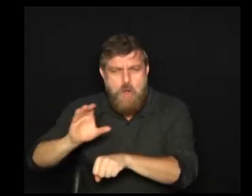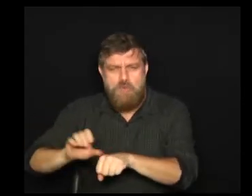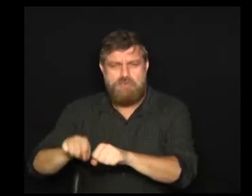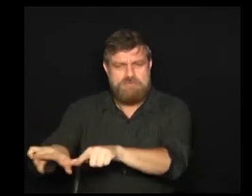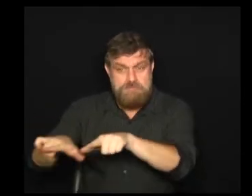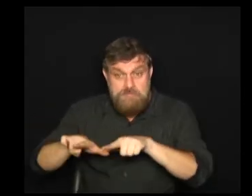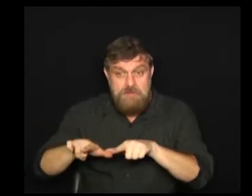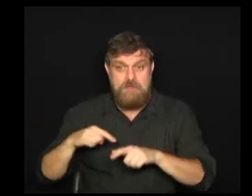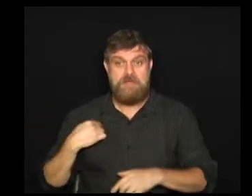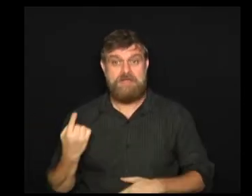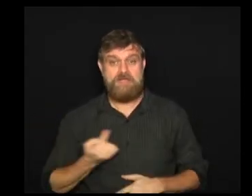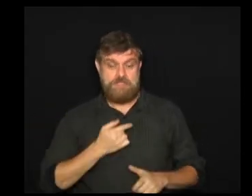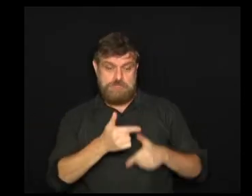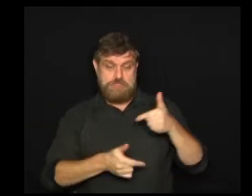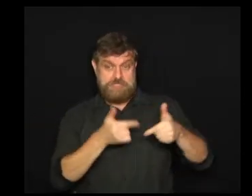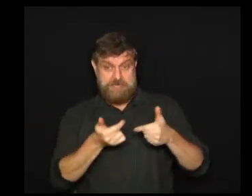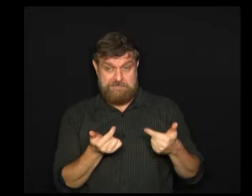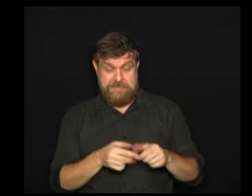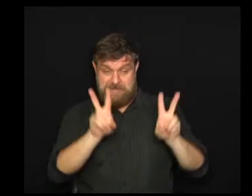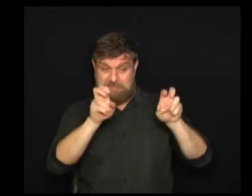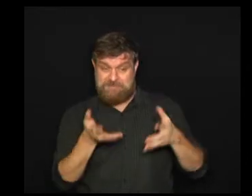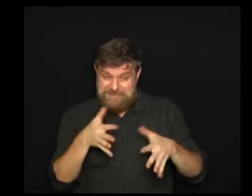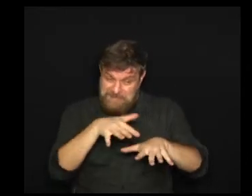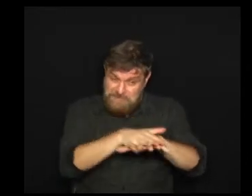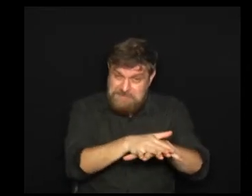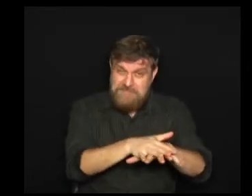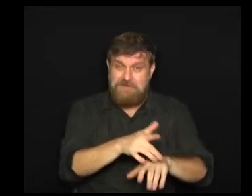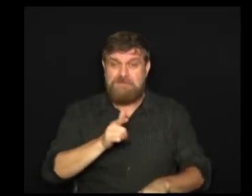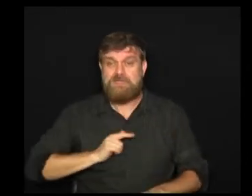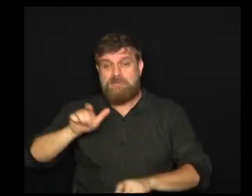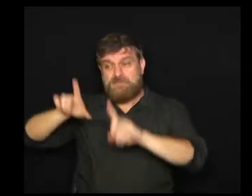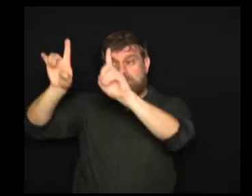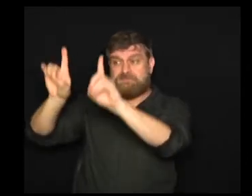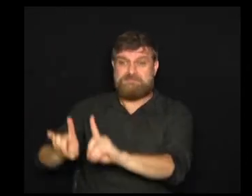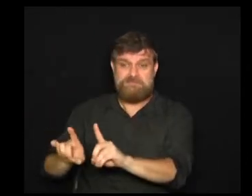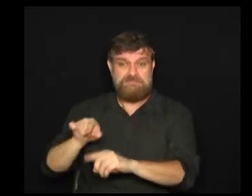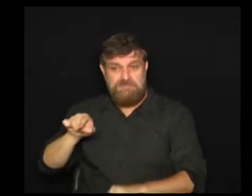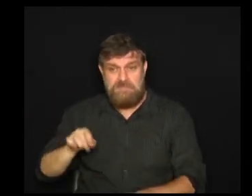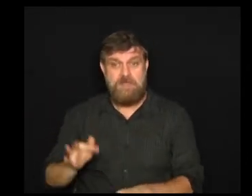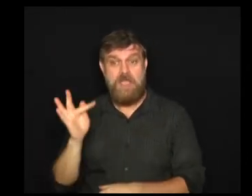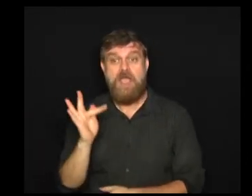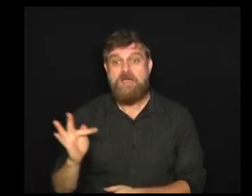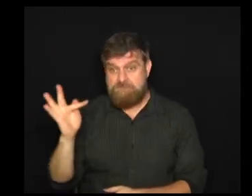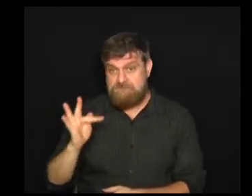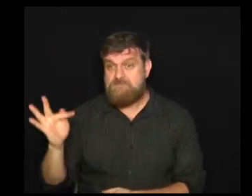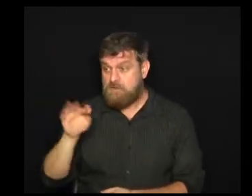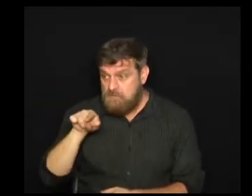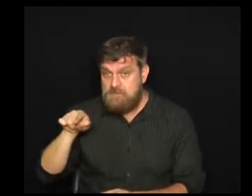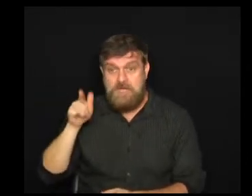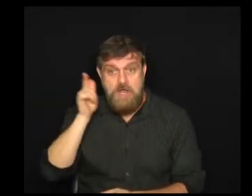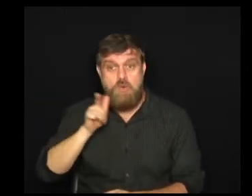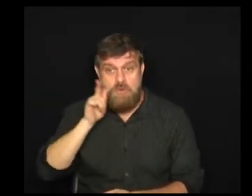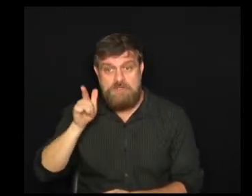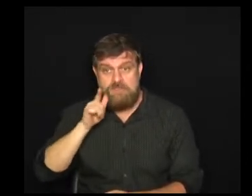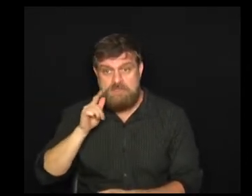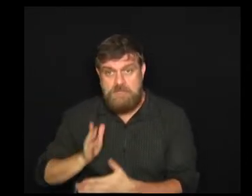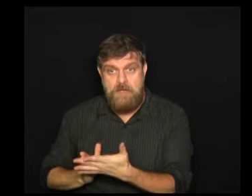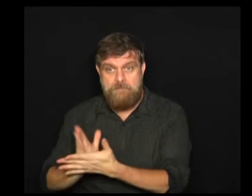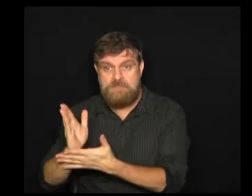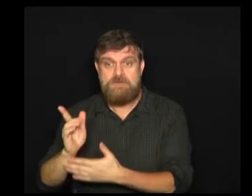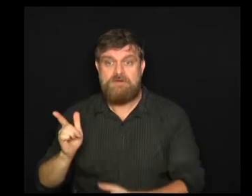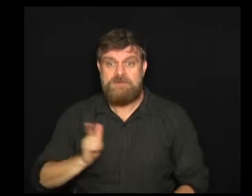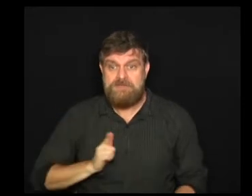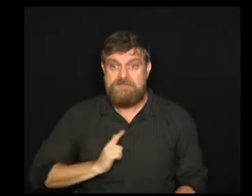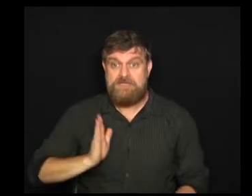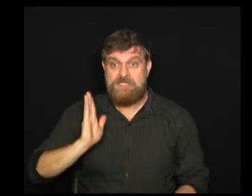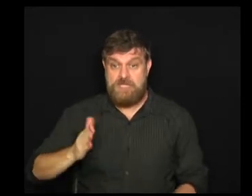inclusão, eu conheço várias pessoas que são pessoas que têm deficiência e que fizeram faculdade de TI, né? Que inclusive alguns deles